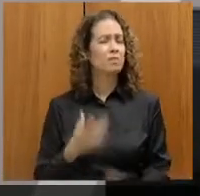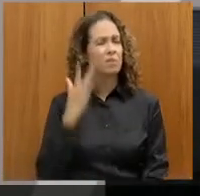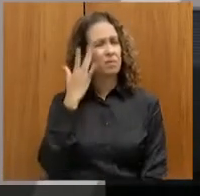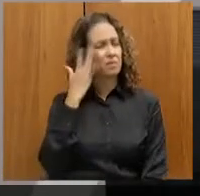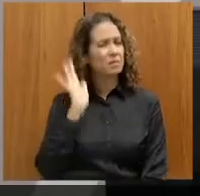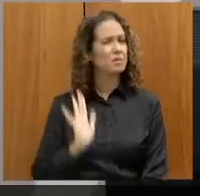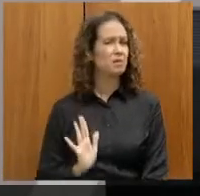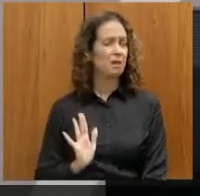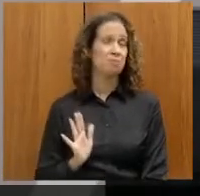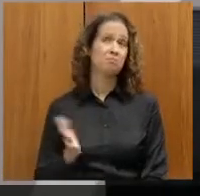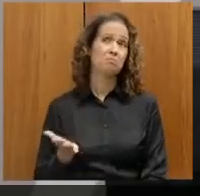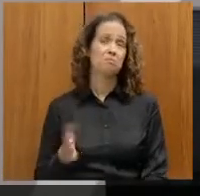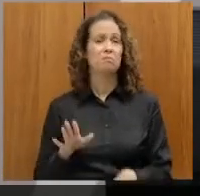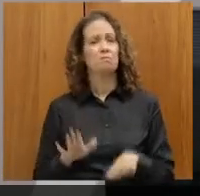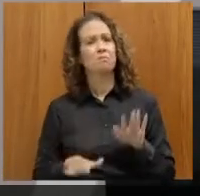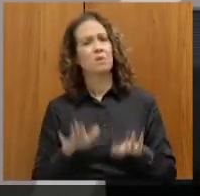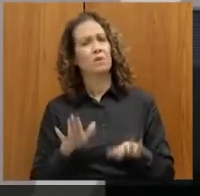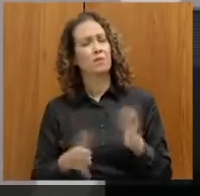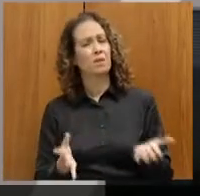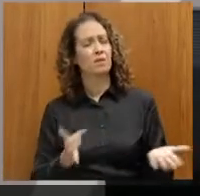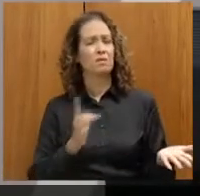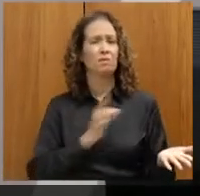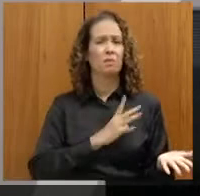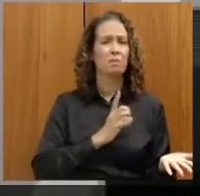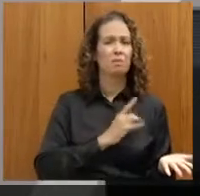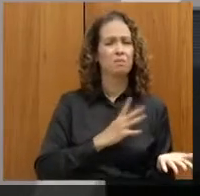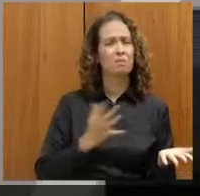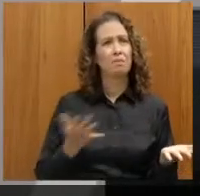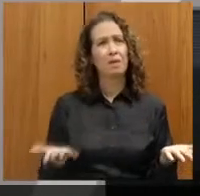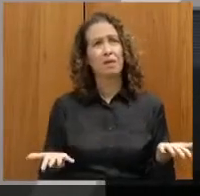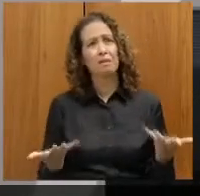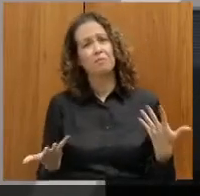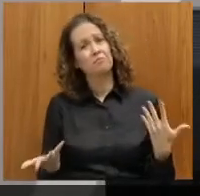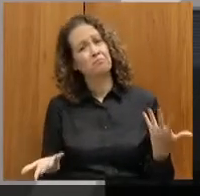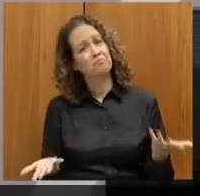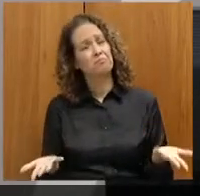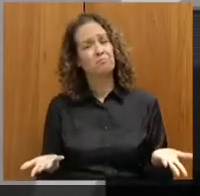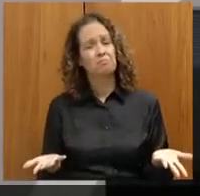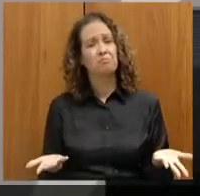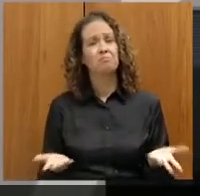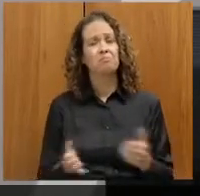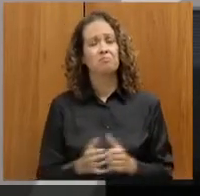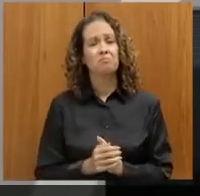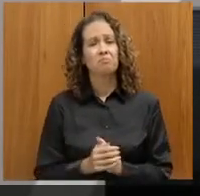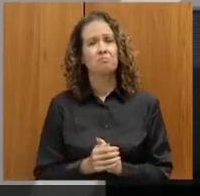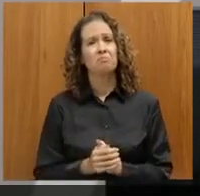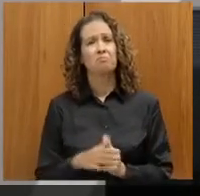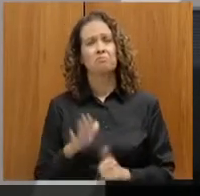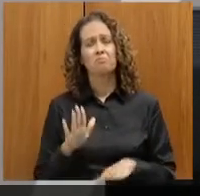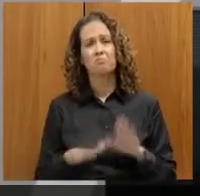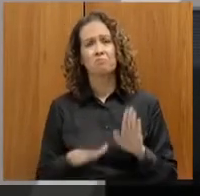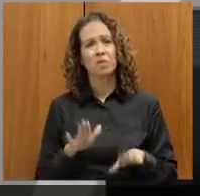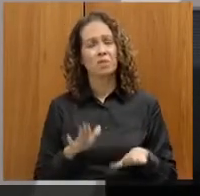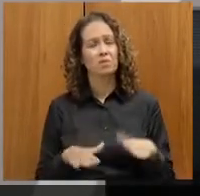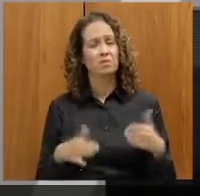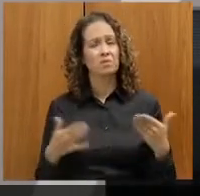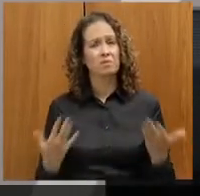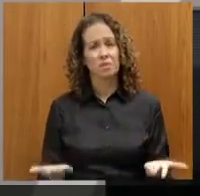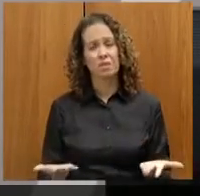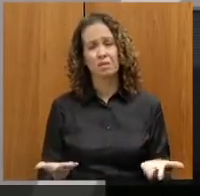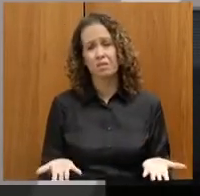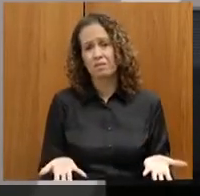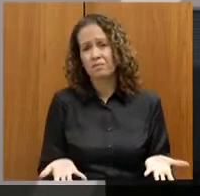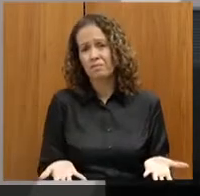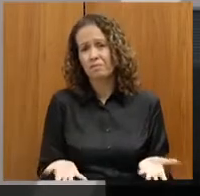e eu não sei talvez aí com medo de receio né medo receio de uma reação